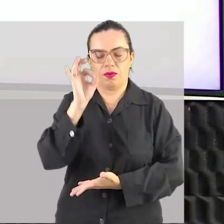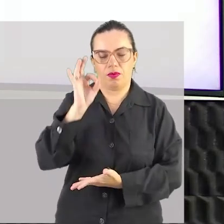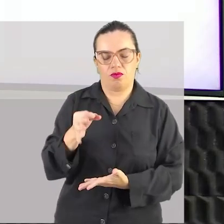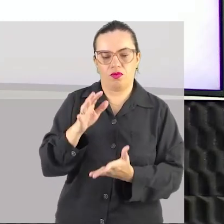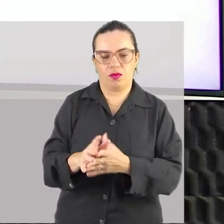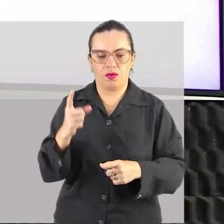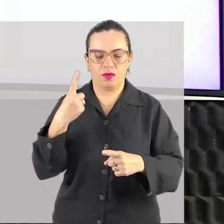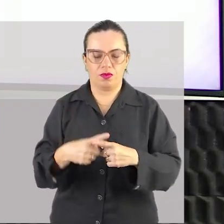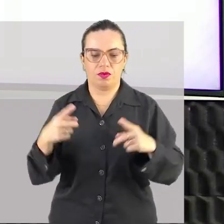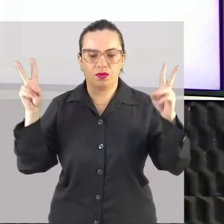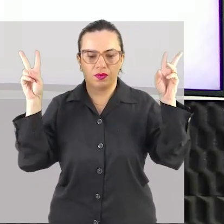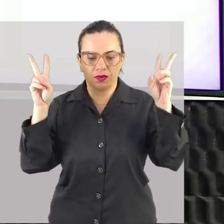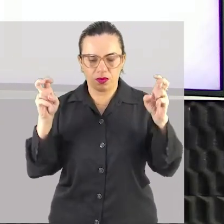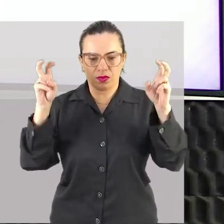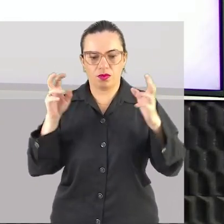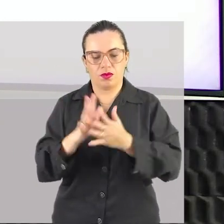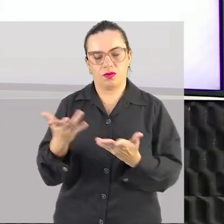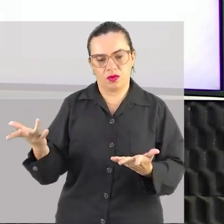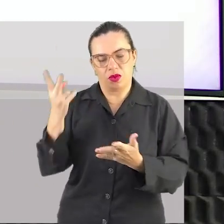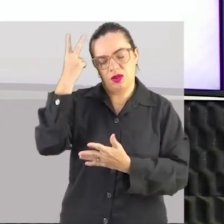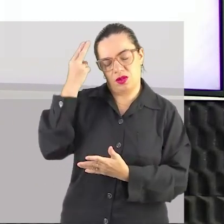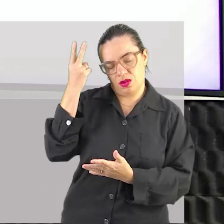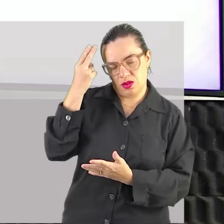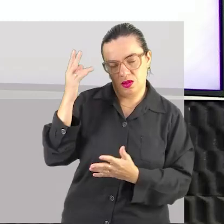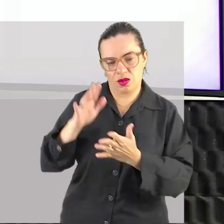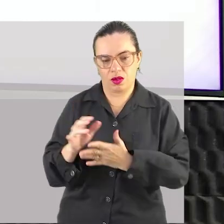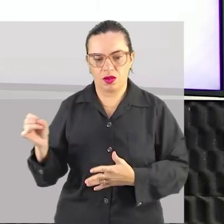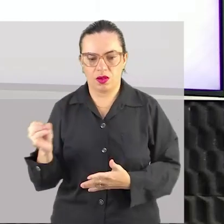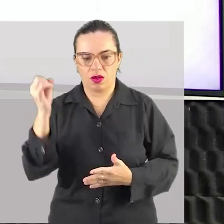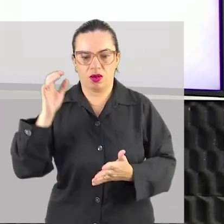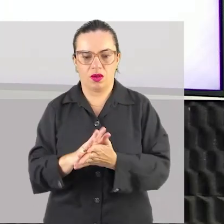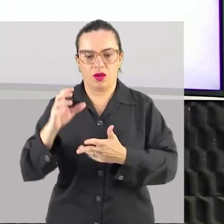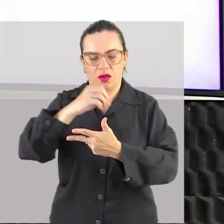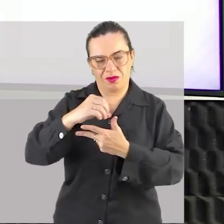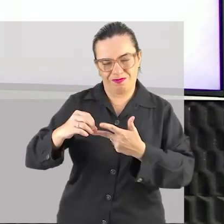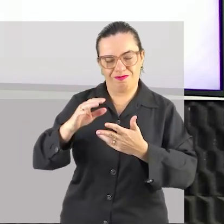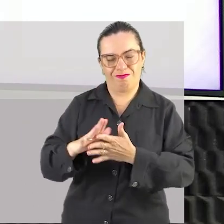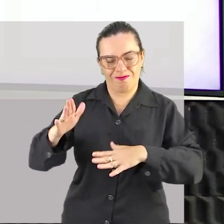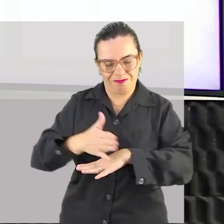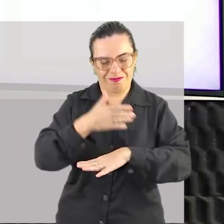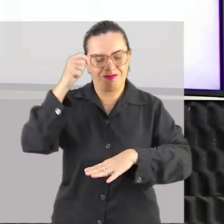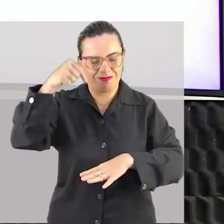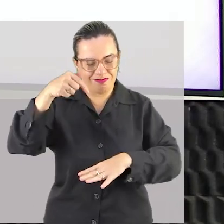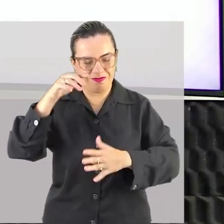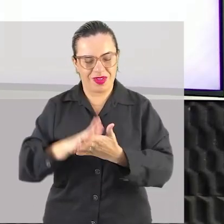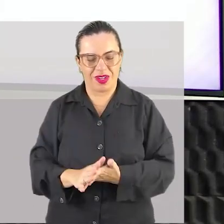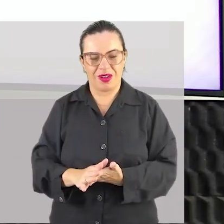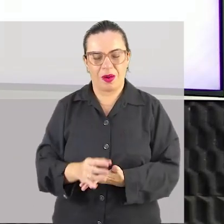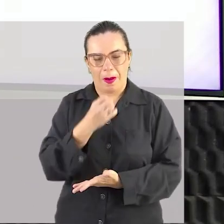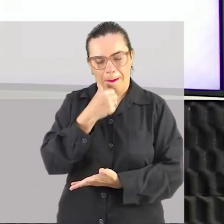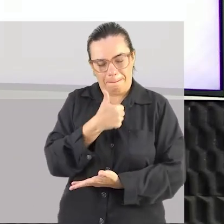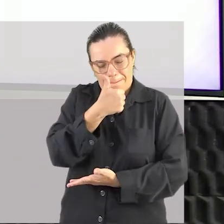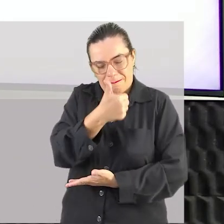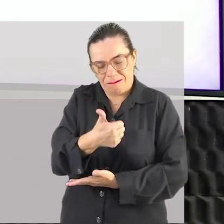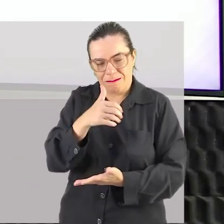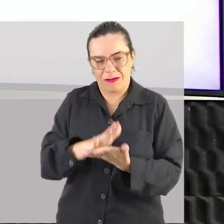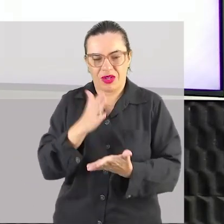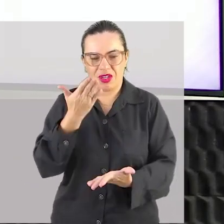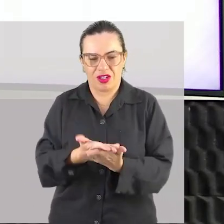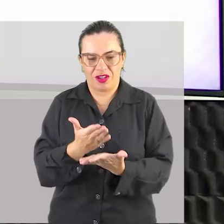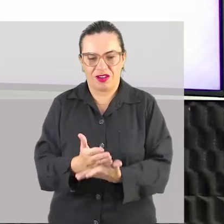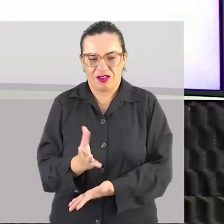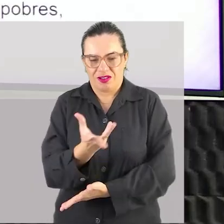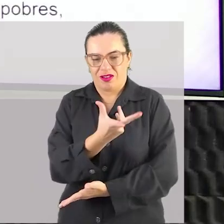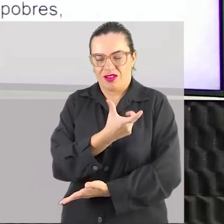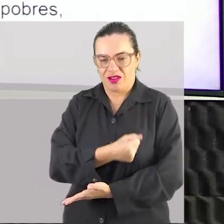D porque é um tema muito comum não é nem e que você que tá mandando bem aí nos seus estudos com certeza já domina Ok vamos